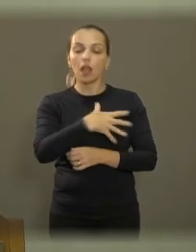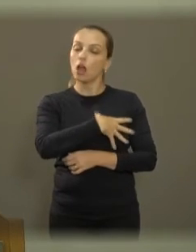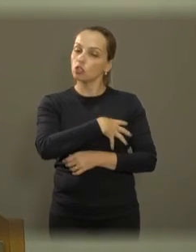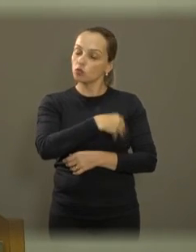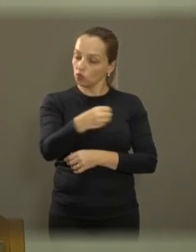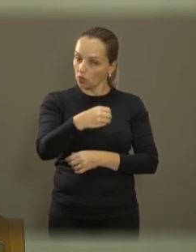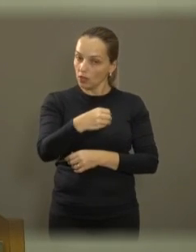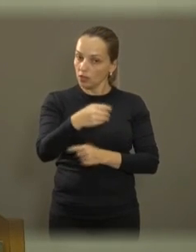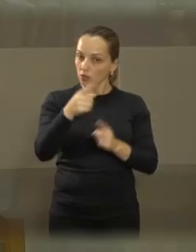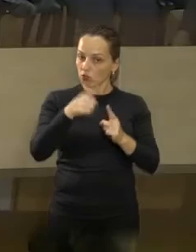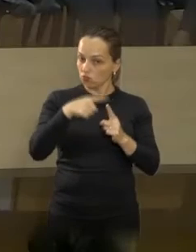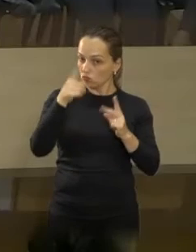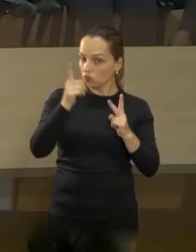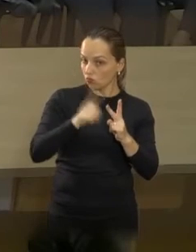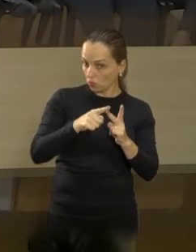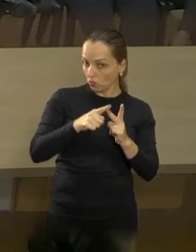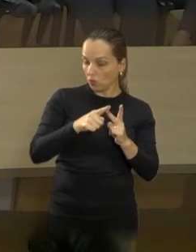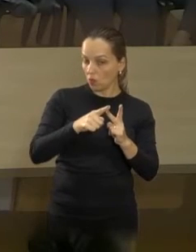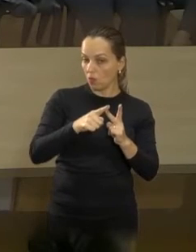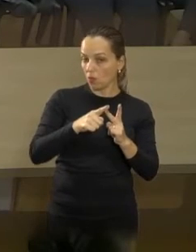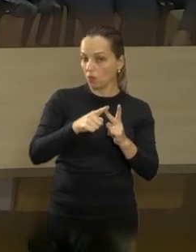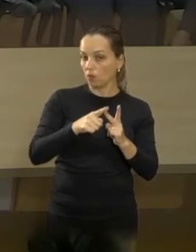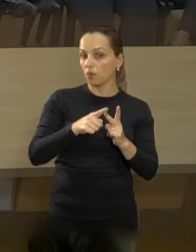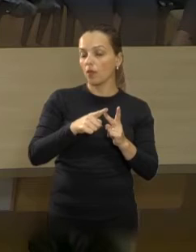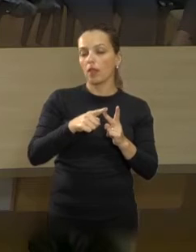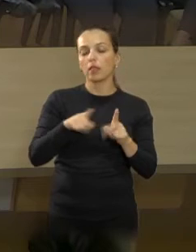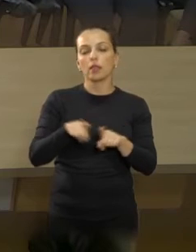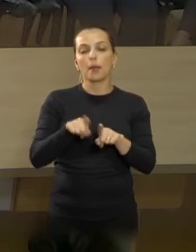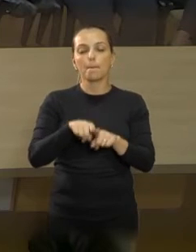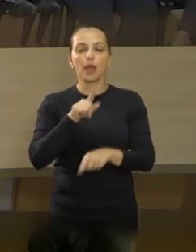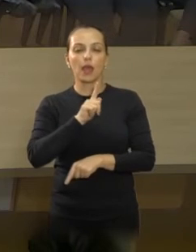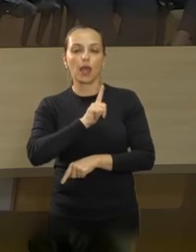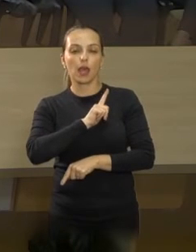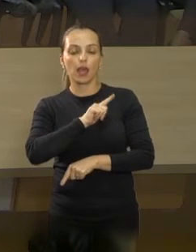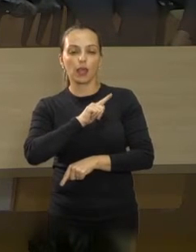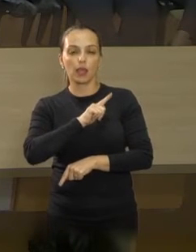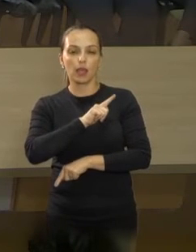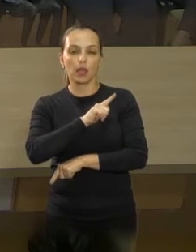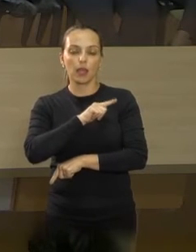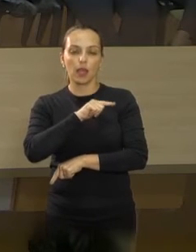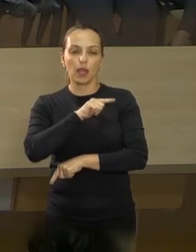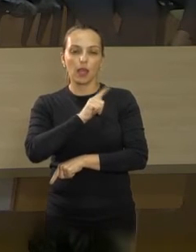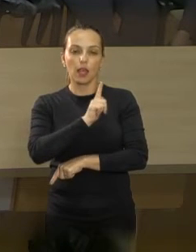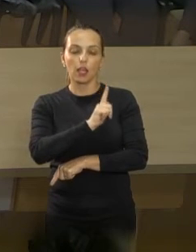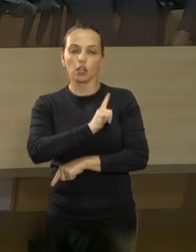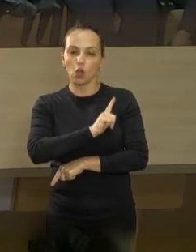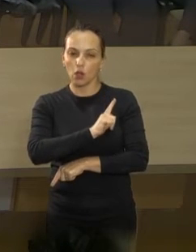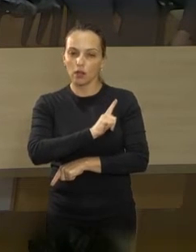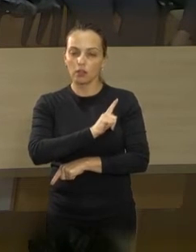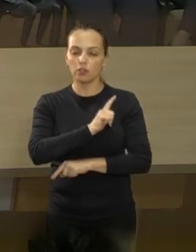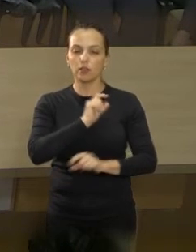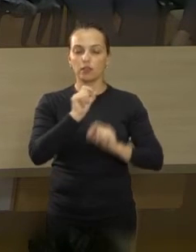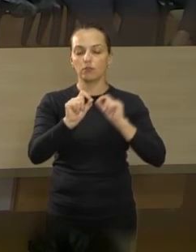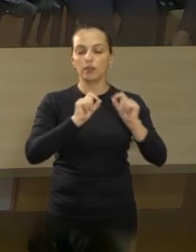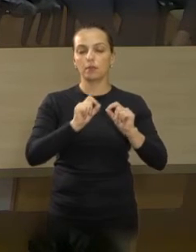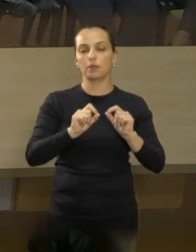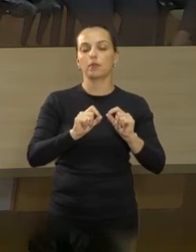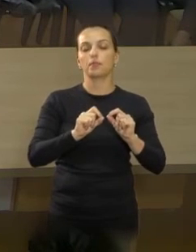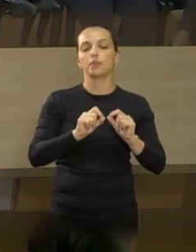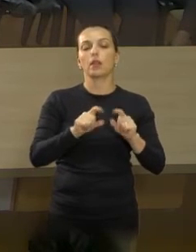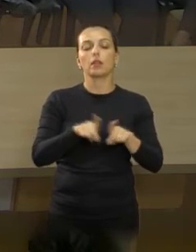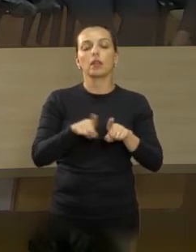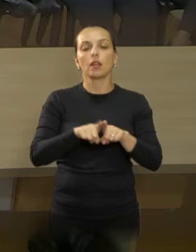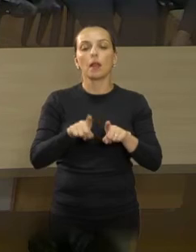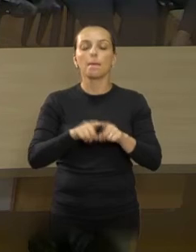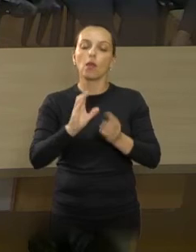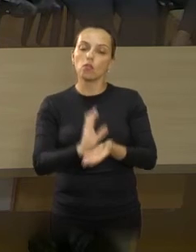filhos Marcos e Marcelo, Nora Patrícia, ao delegado do Conselho Regional de Farmácia,